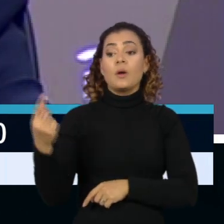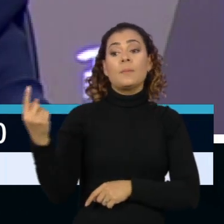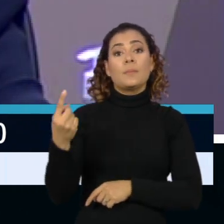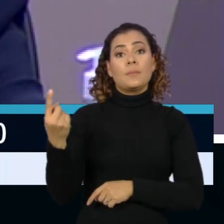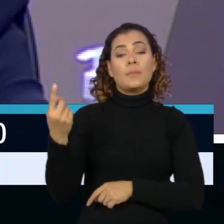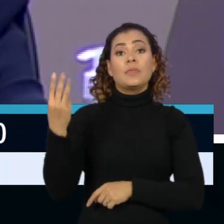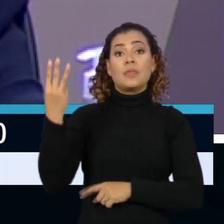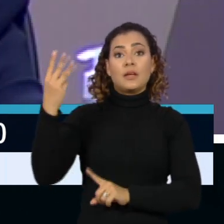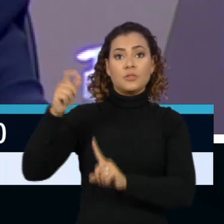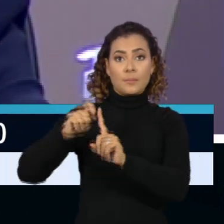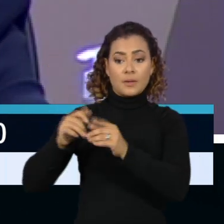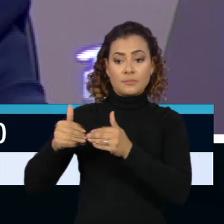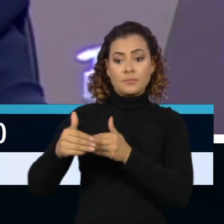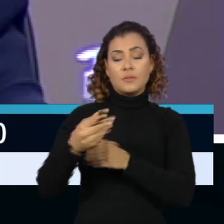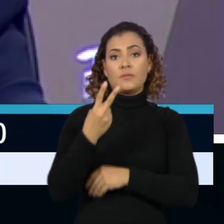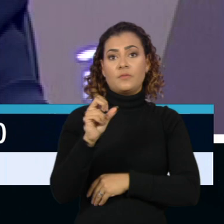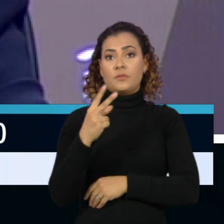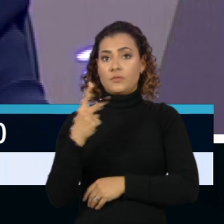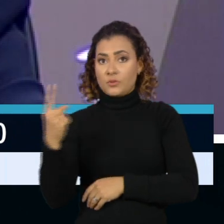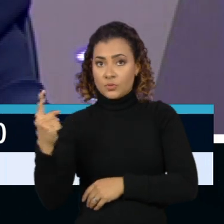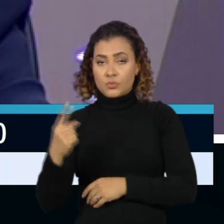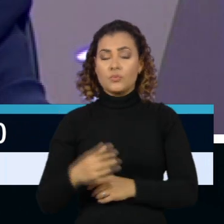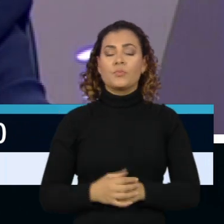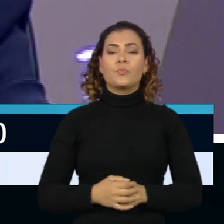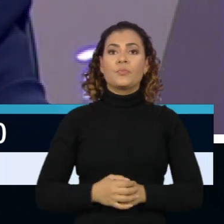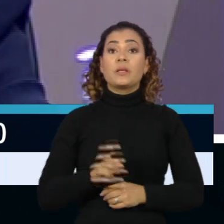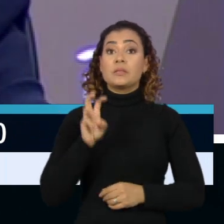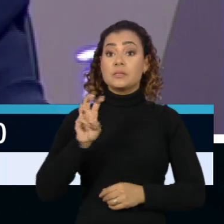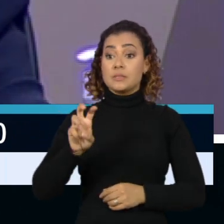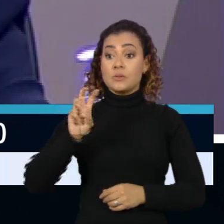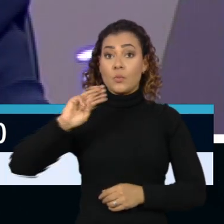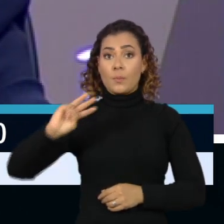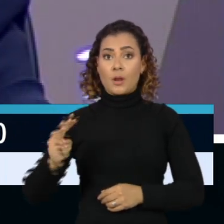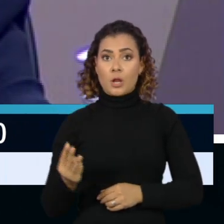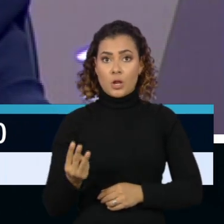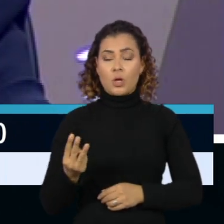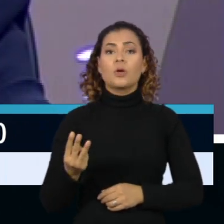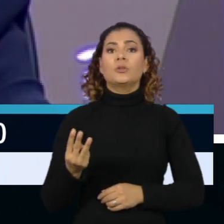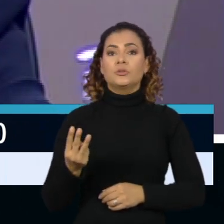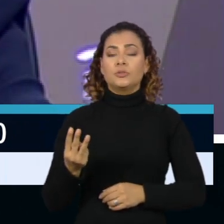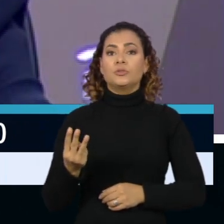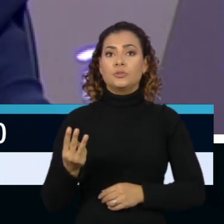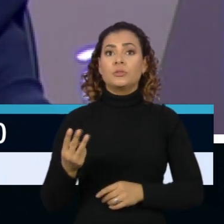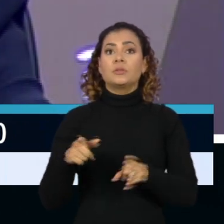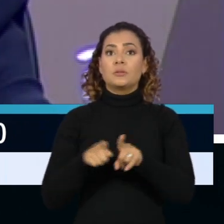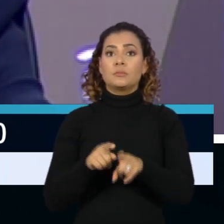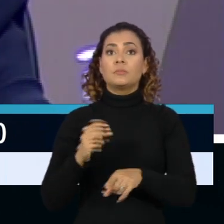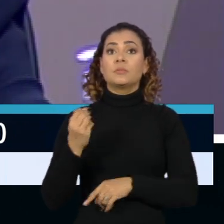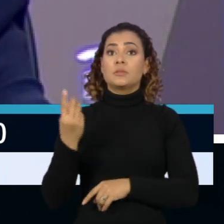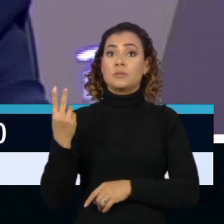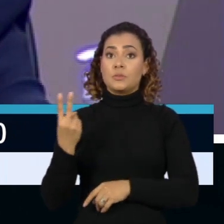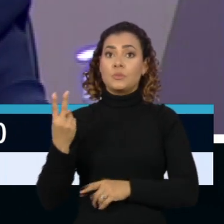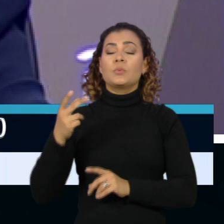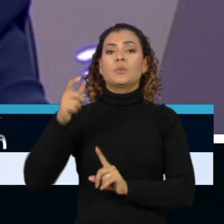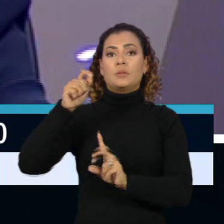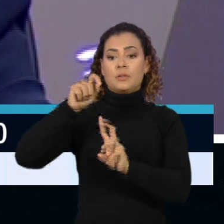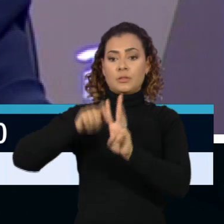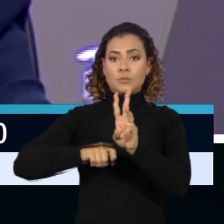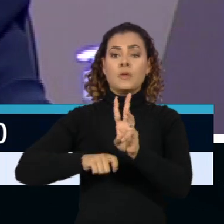de 2021, 5 milhões para o segundo trimestre de 2021,